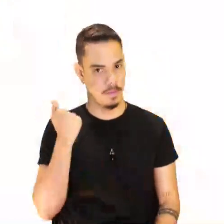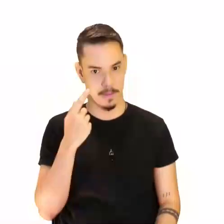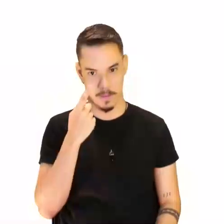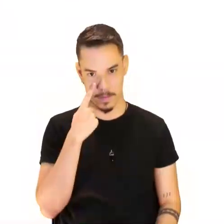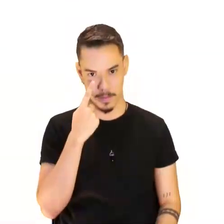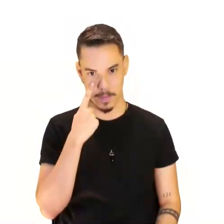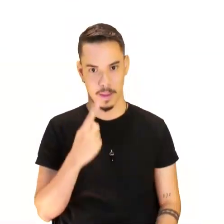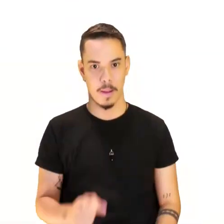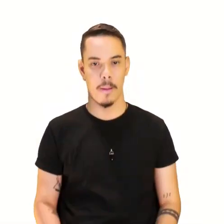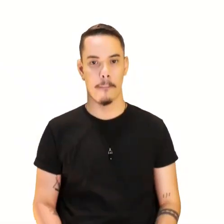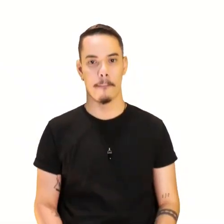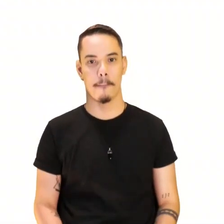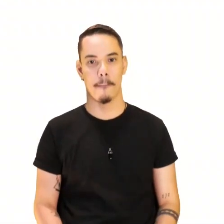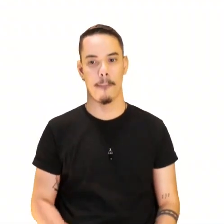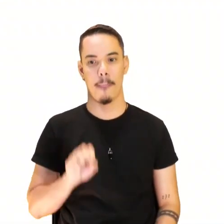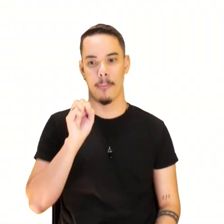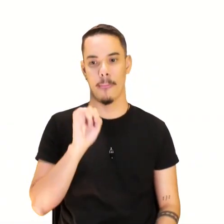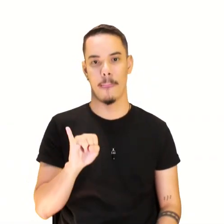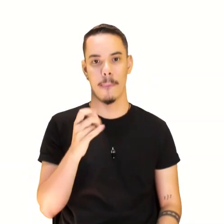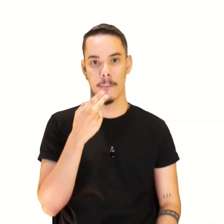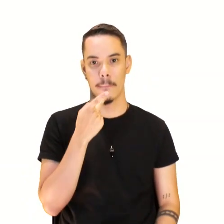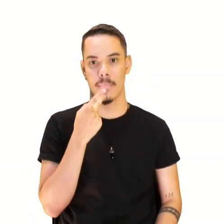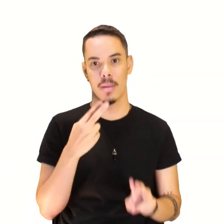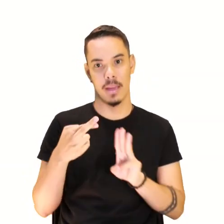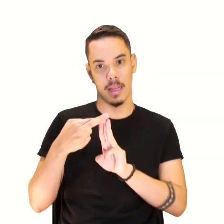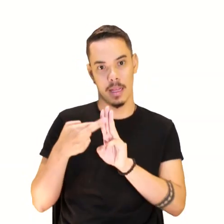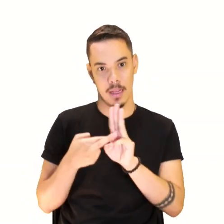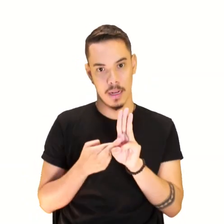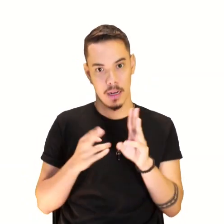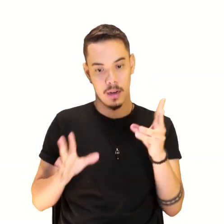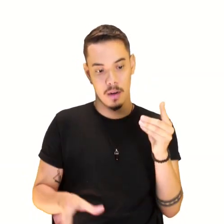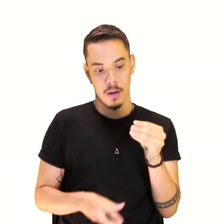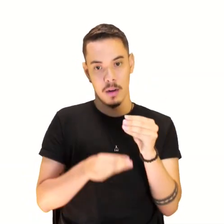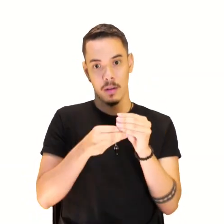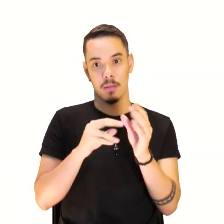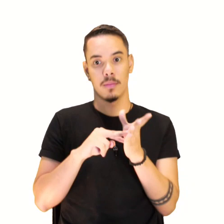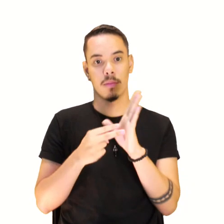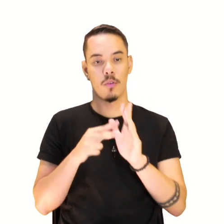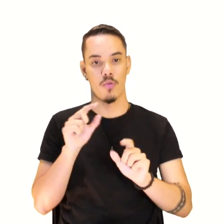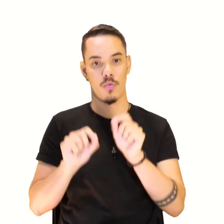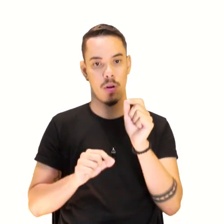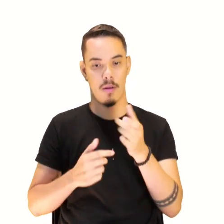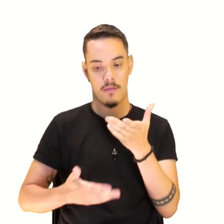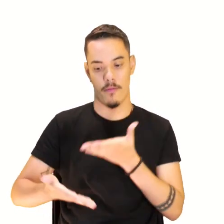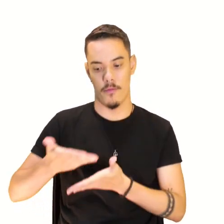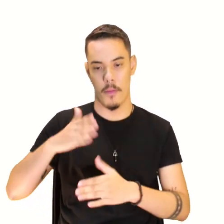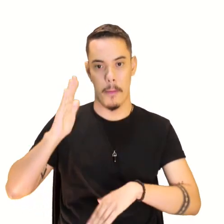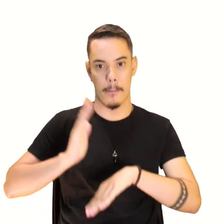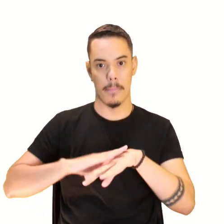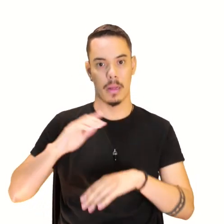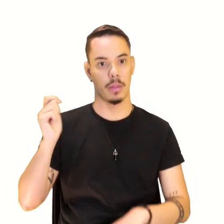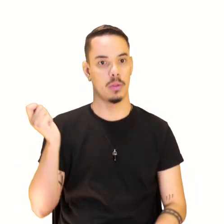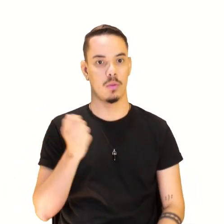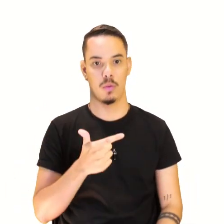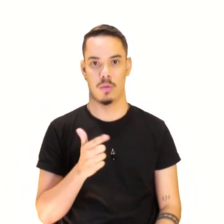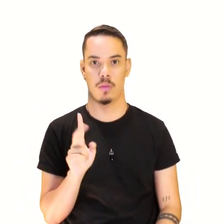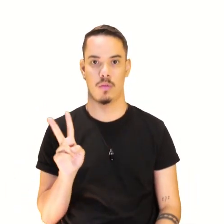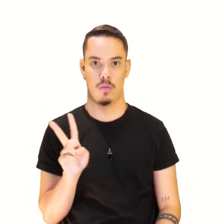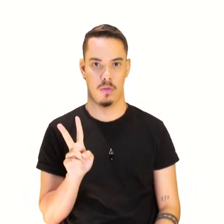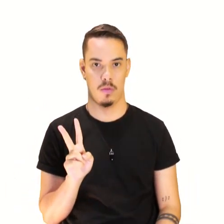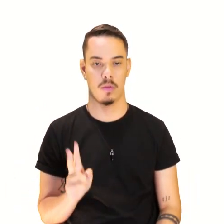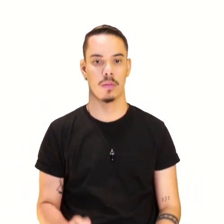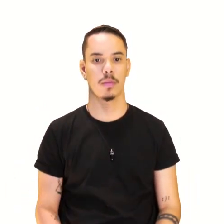ver Então olha lá quando a gente fala de regra de três composta é aquela que envolve mais que duas grandezas então